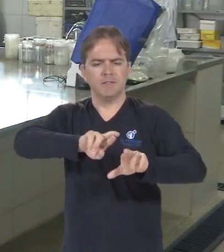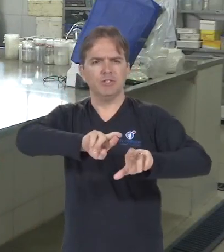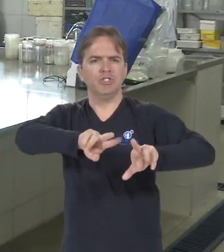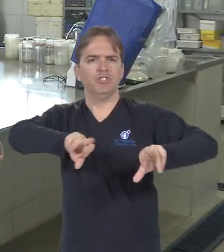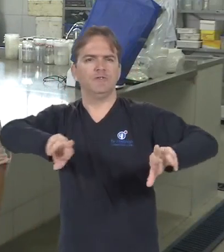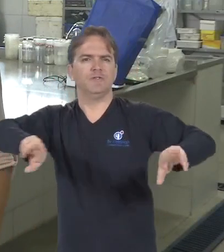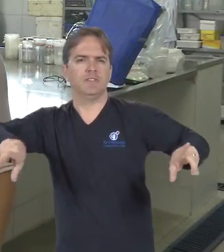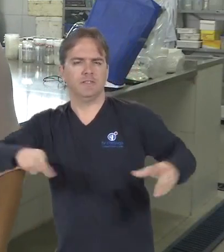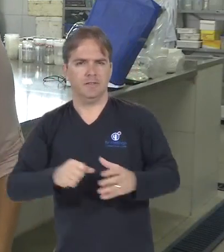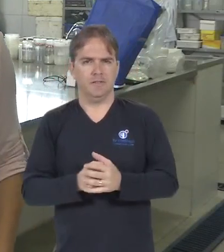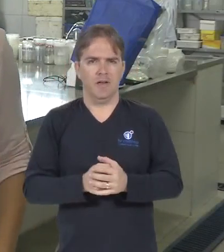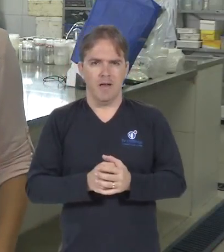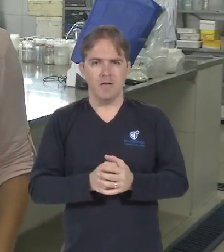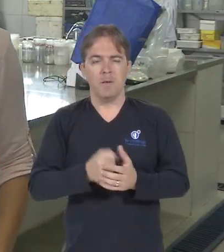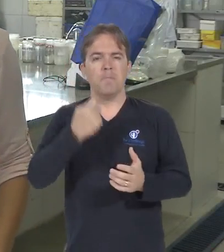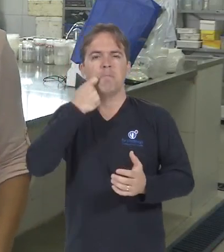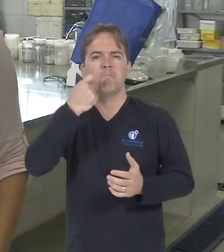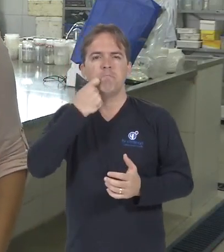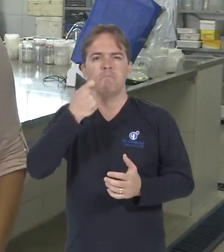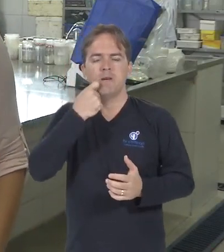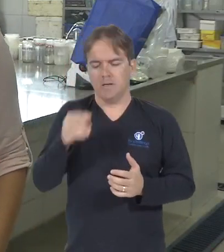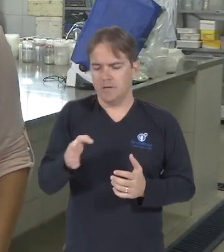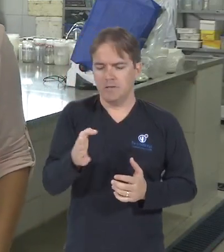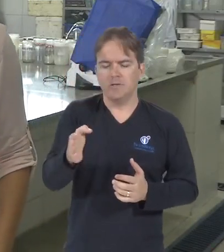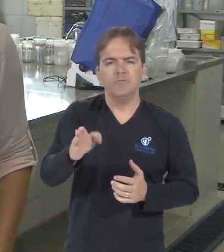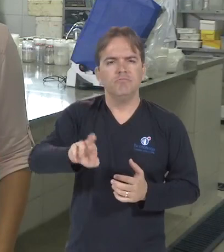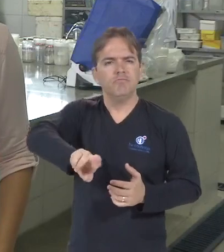diversidade, né? Ele é um estudo da diversidade de peixes